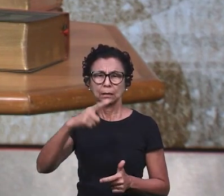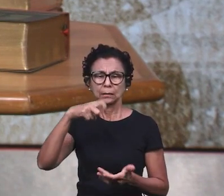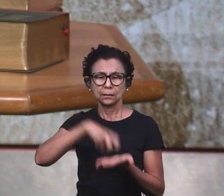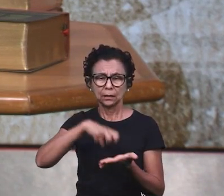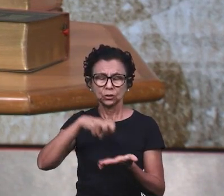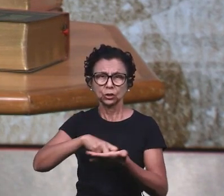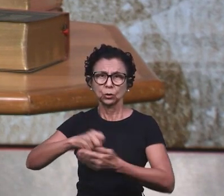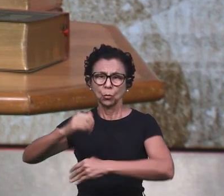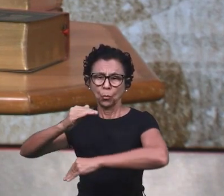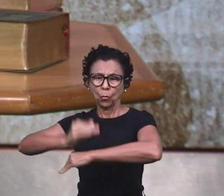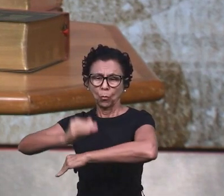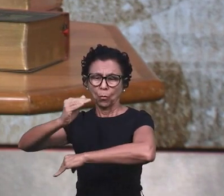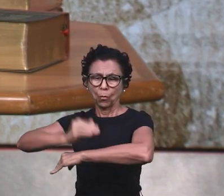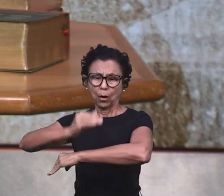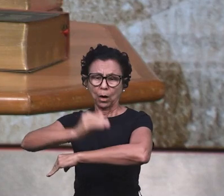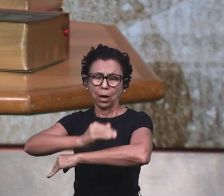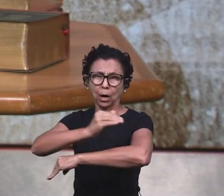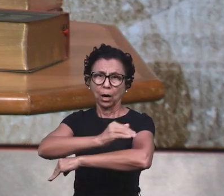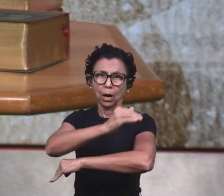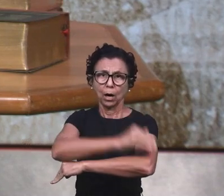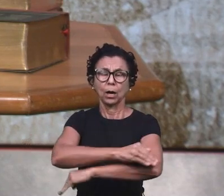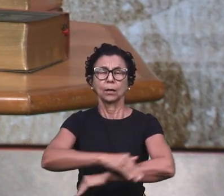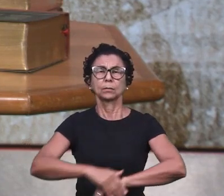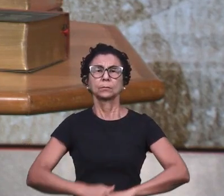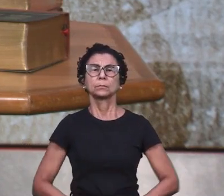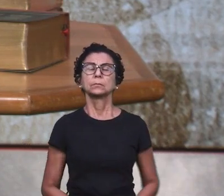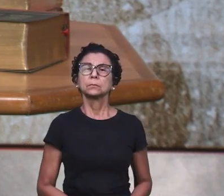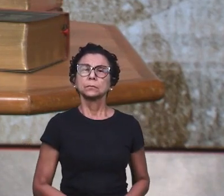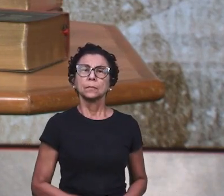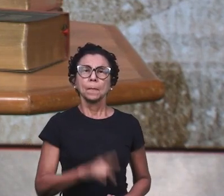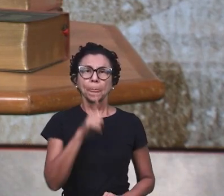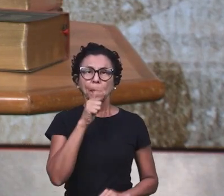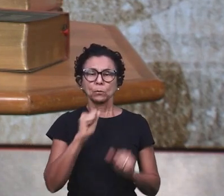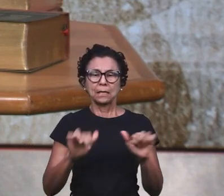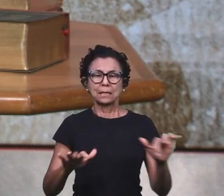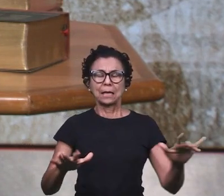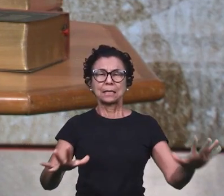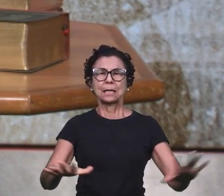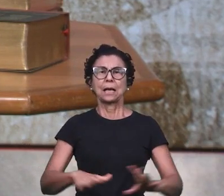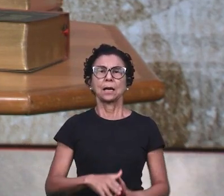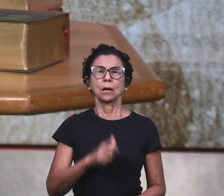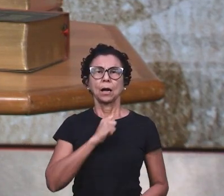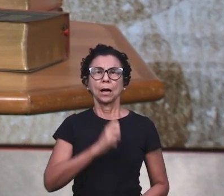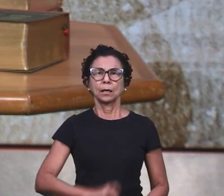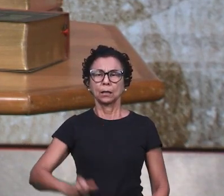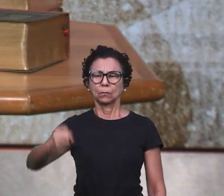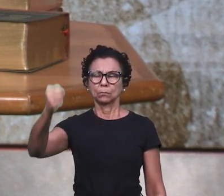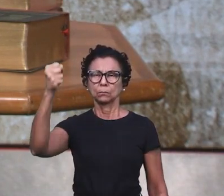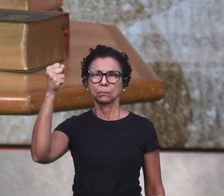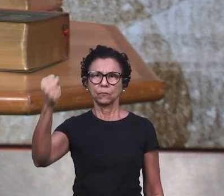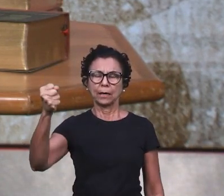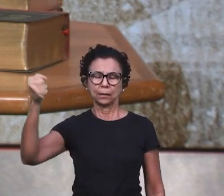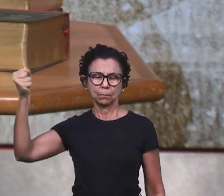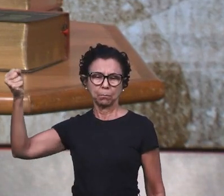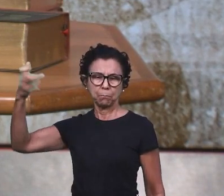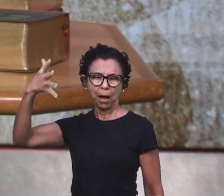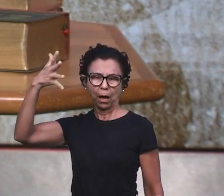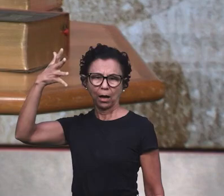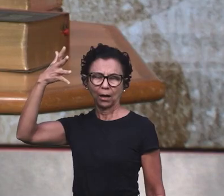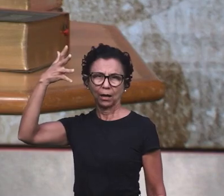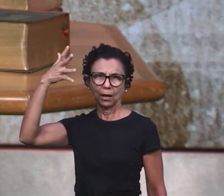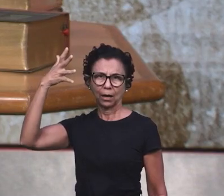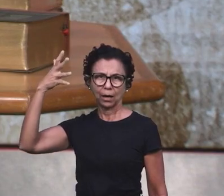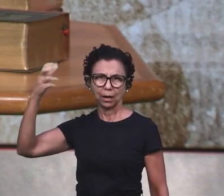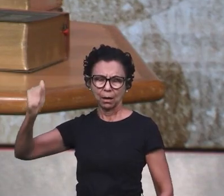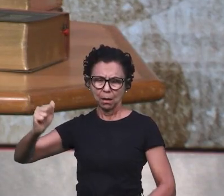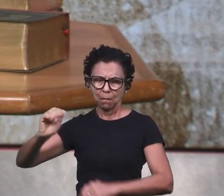E Arão estendeu a sua mão sobre as águas do Egito, e subiram rãs e cobriram a terra do Egito. Então